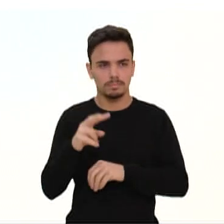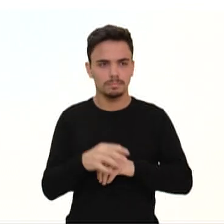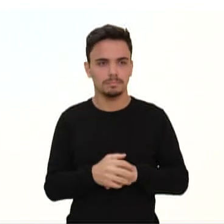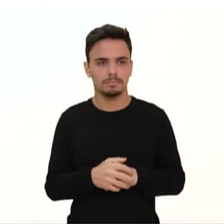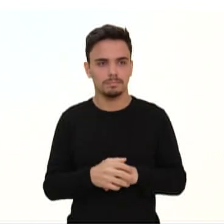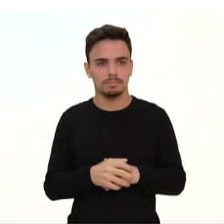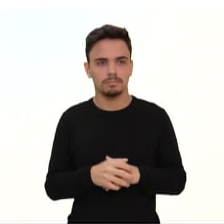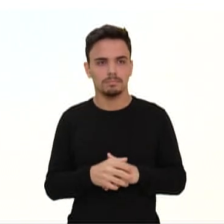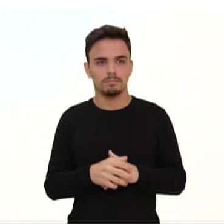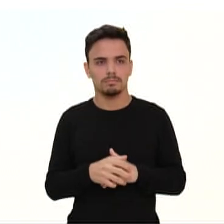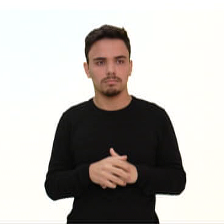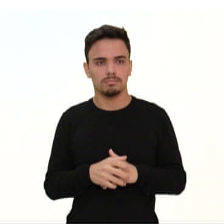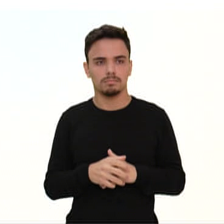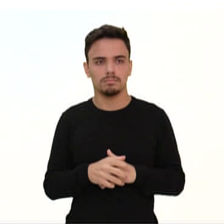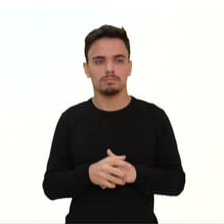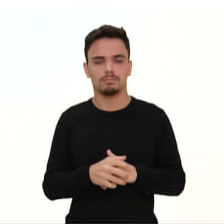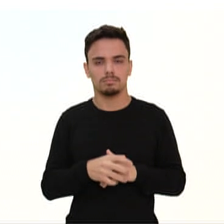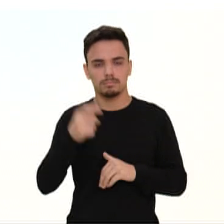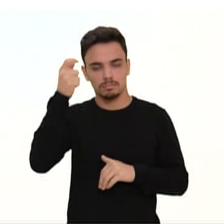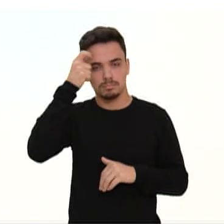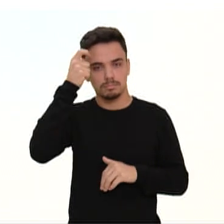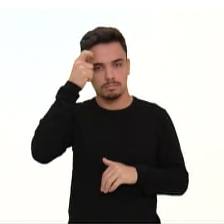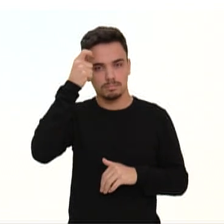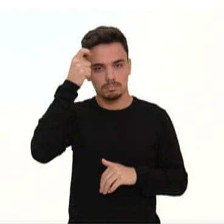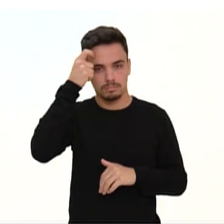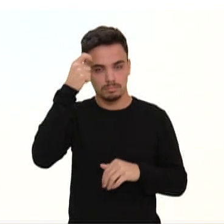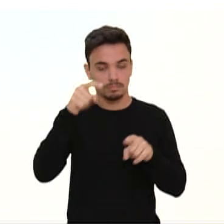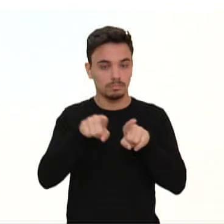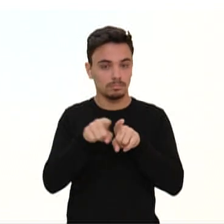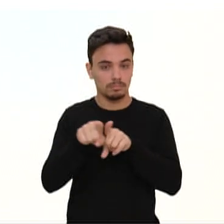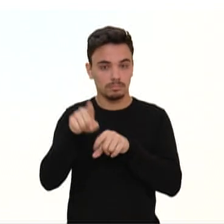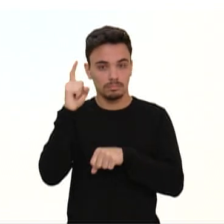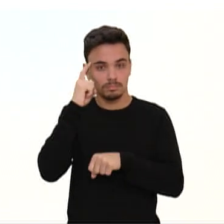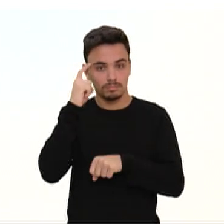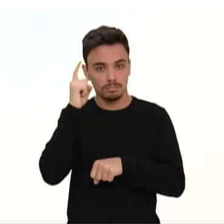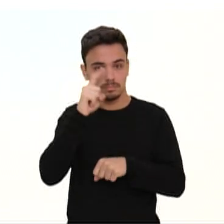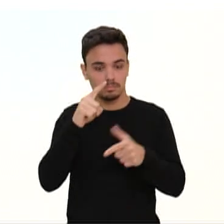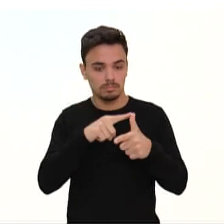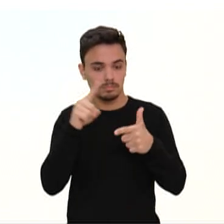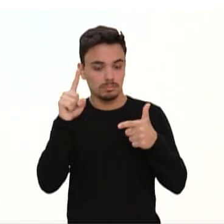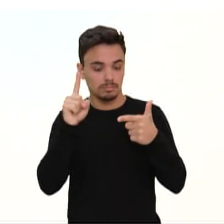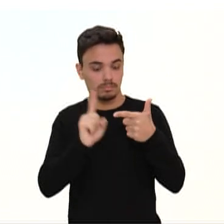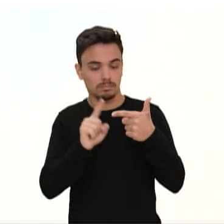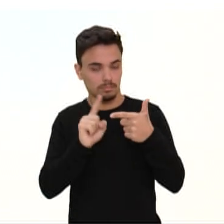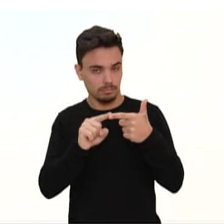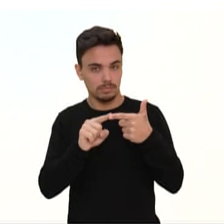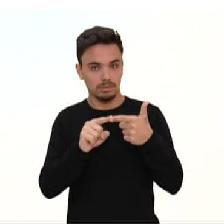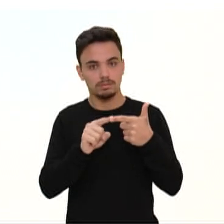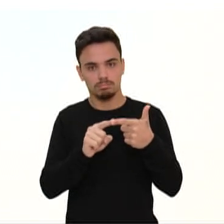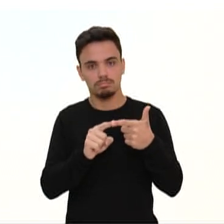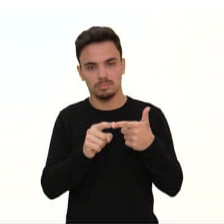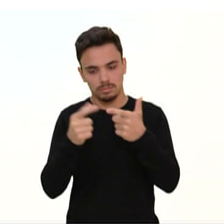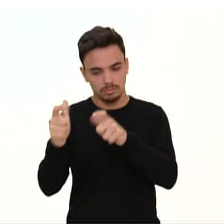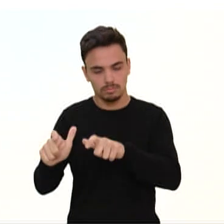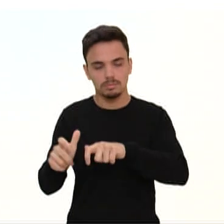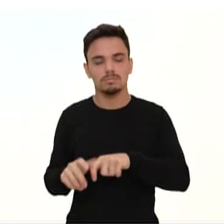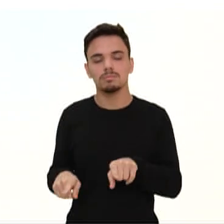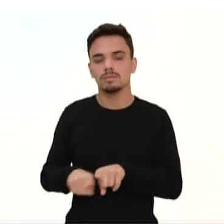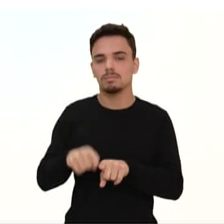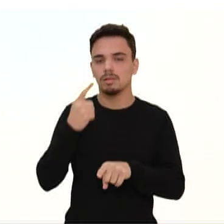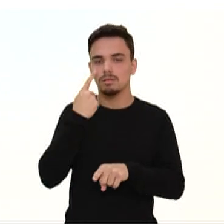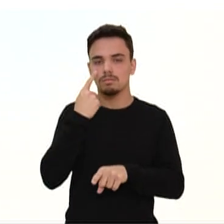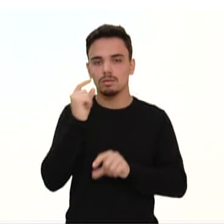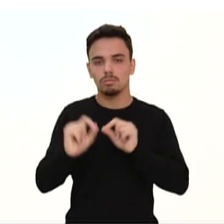ele. O consciente e a racionalidade são secundários. E nós vimos também